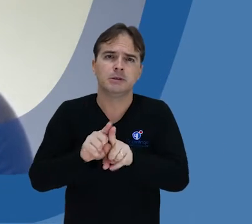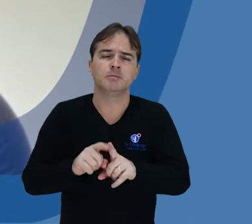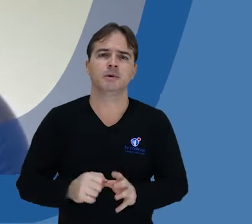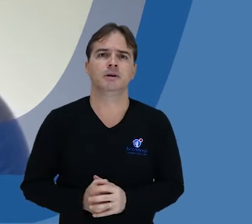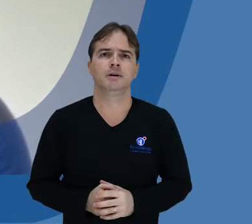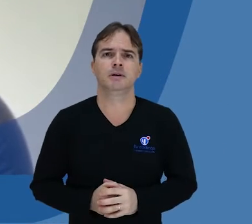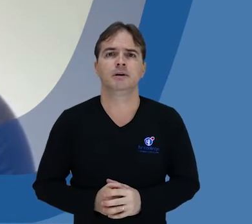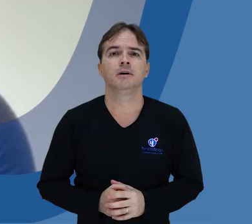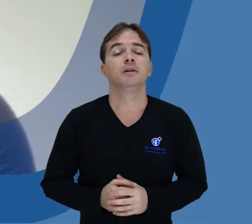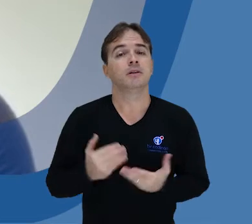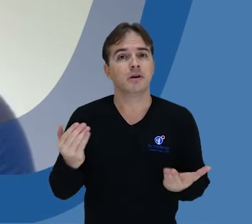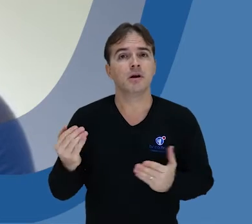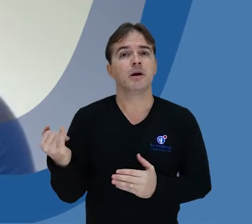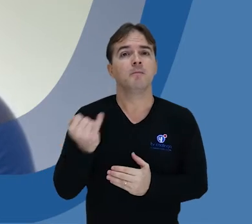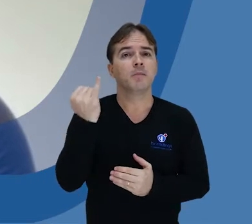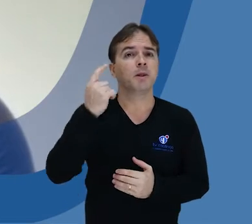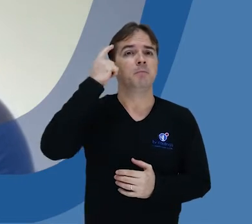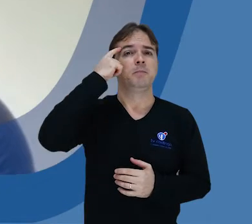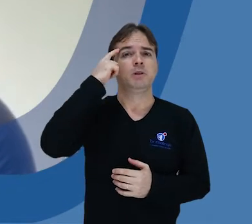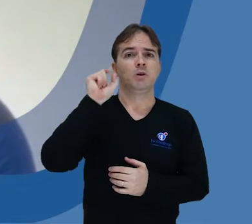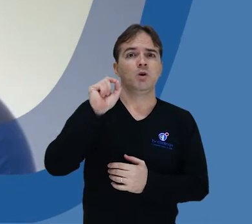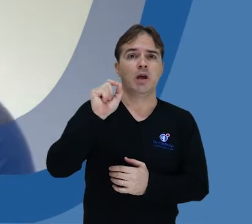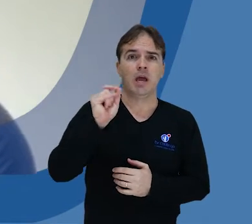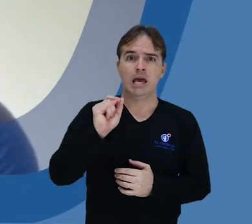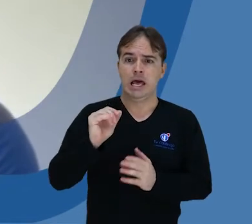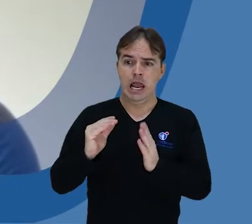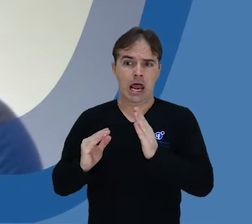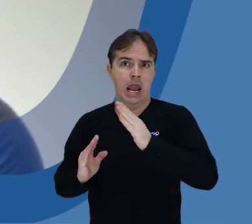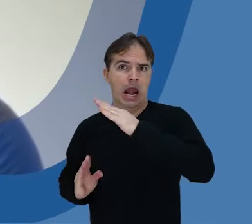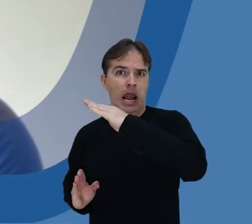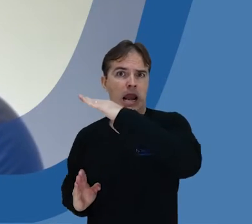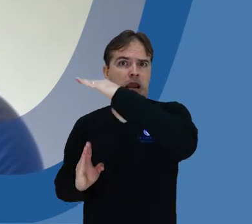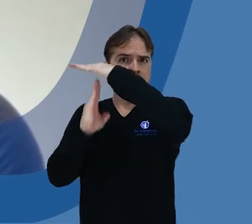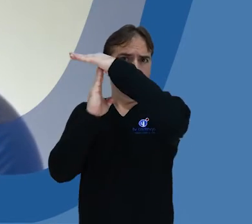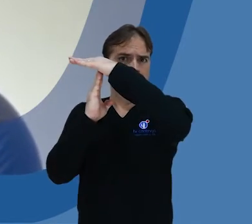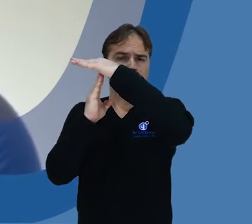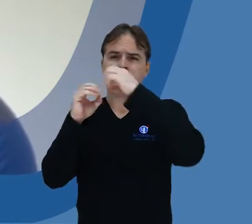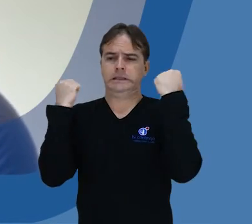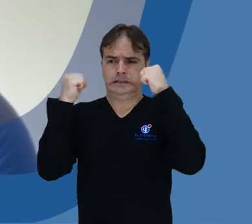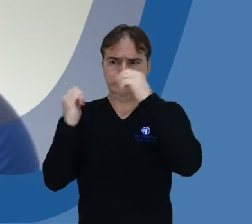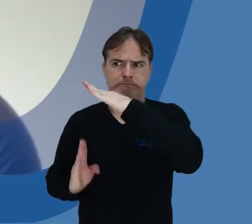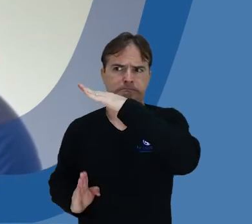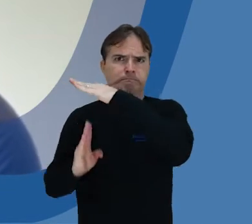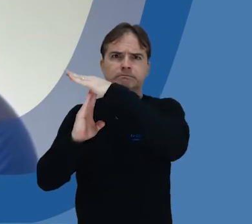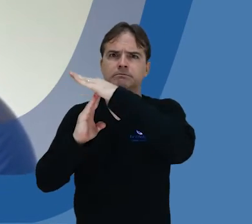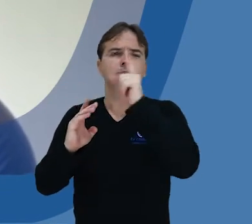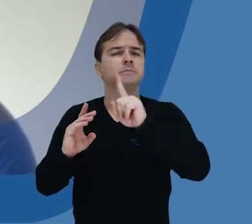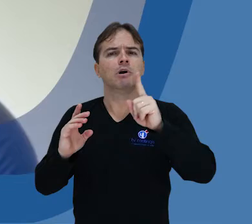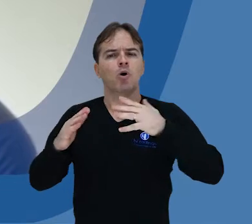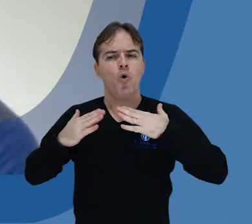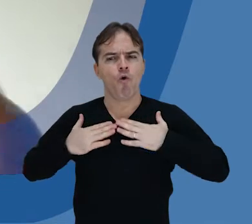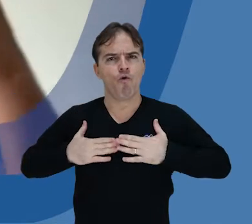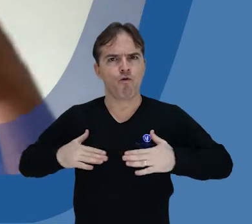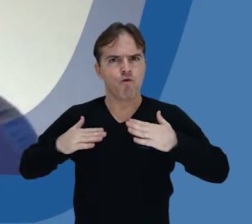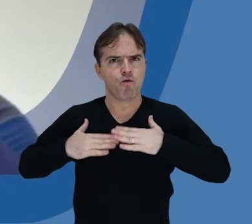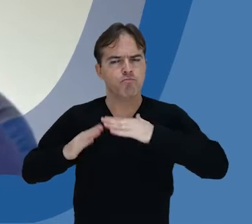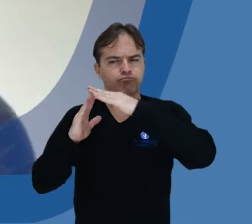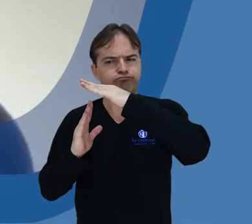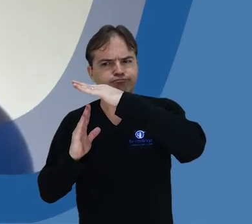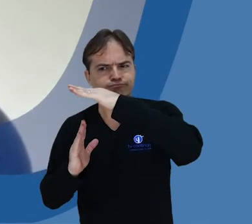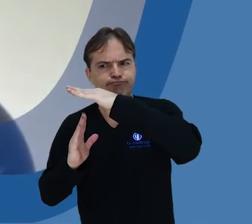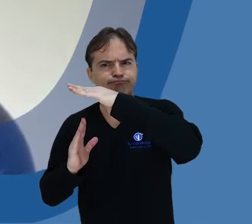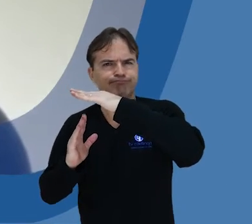interessante. Sempre pensando em não levar o exercício a intensidades máximas, fazendo uma zona de conforto ou numa